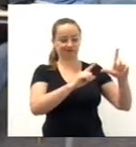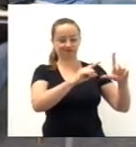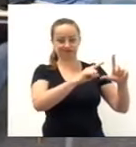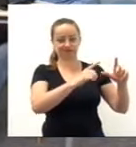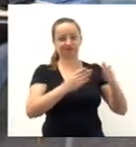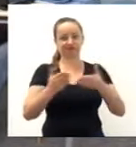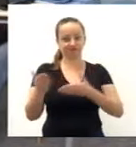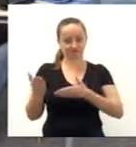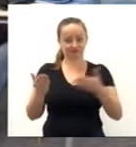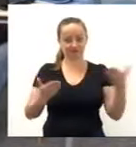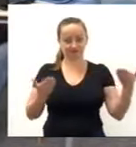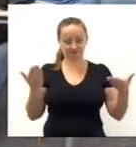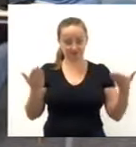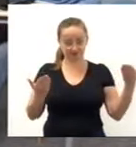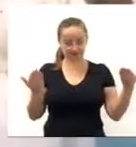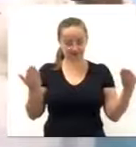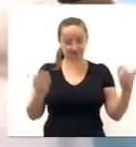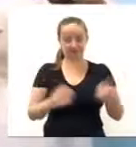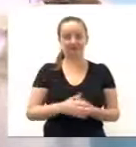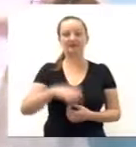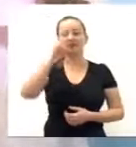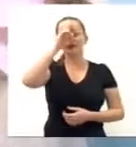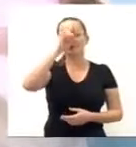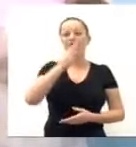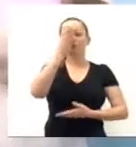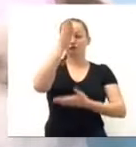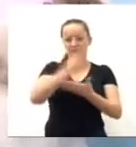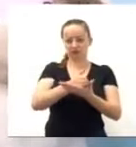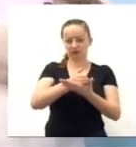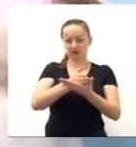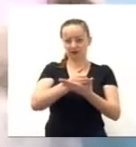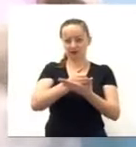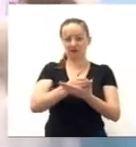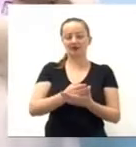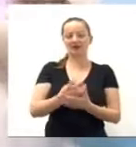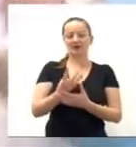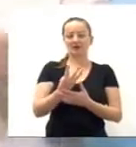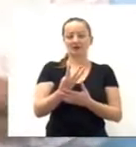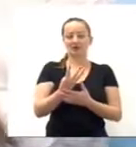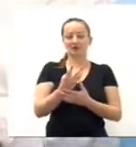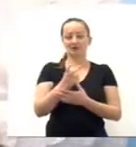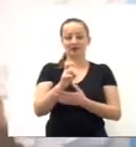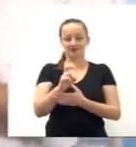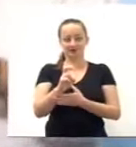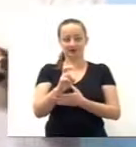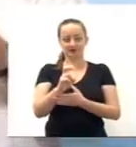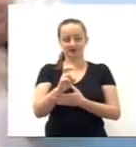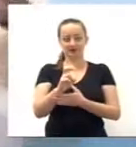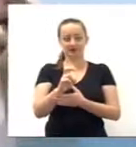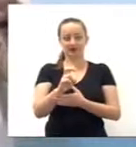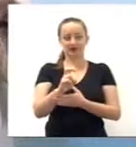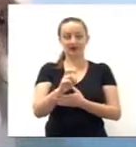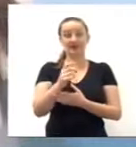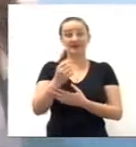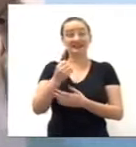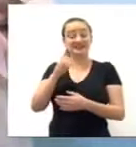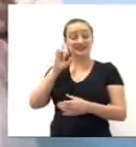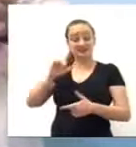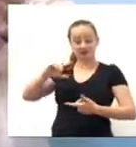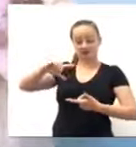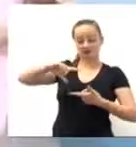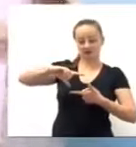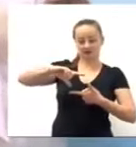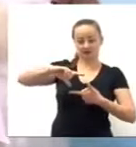um triângulo retângulo, lembra que eu dividi o quadrado, 45 graus. Bom, se era um quadrado,